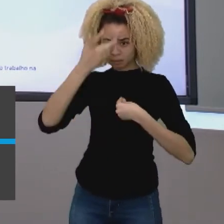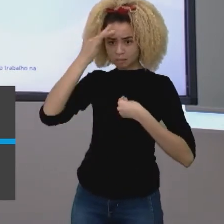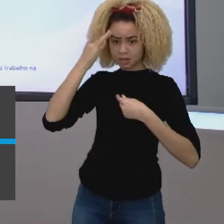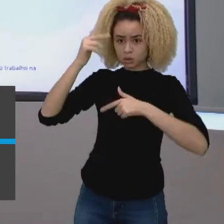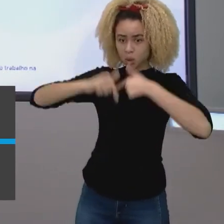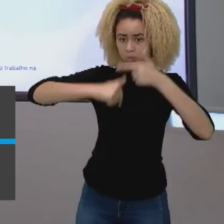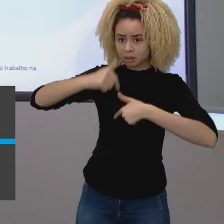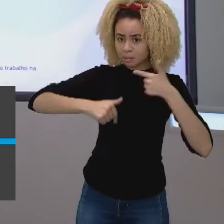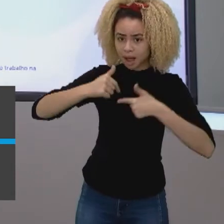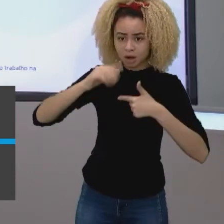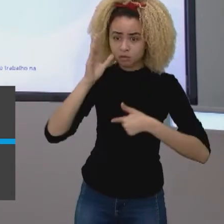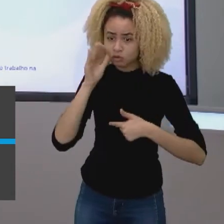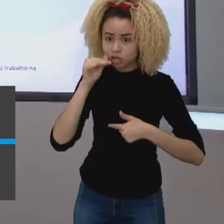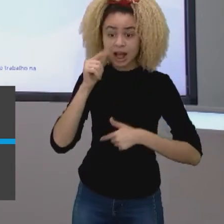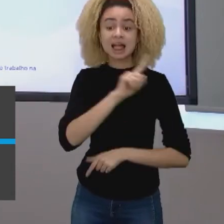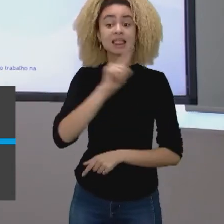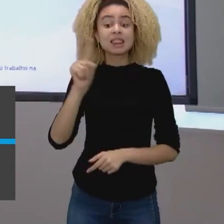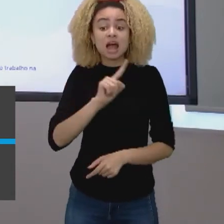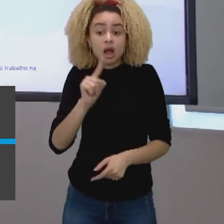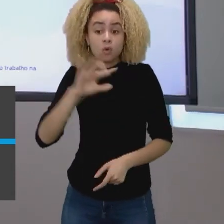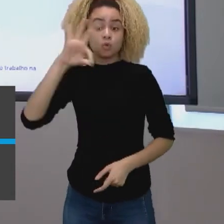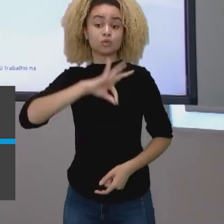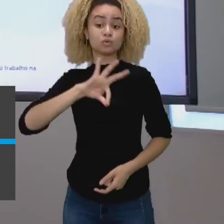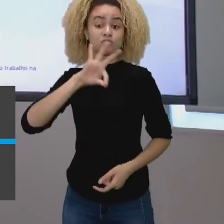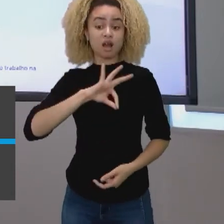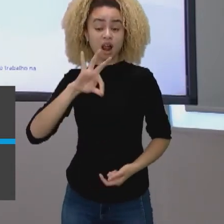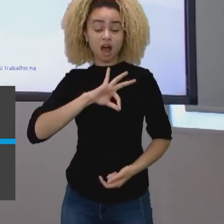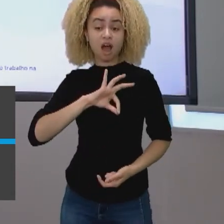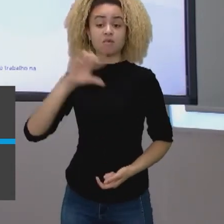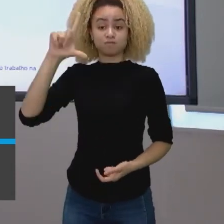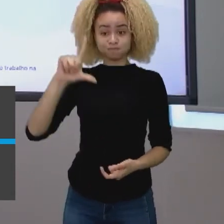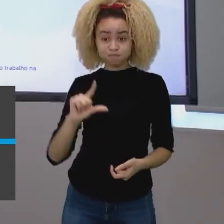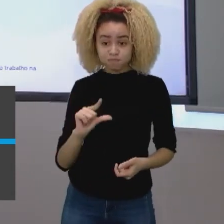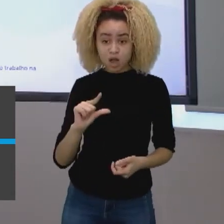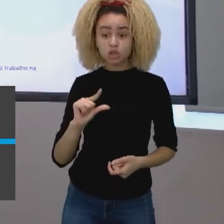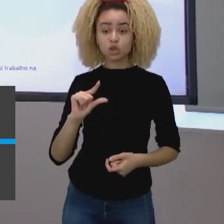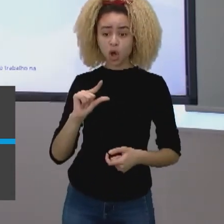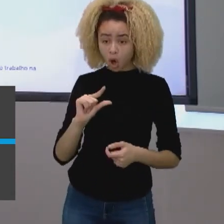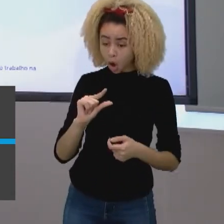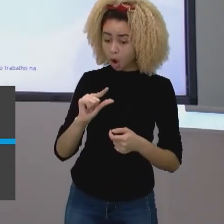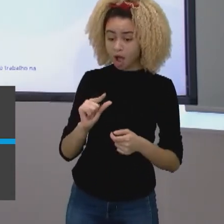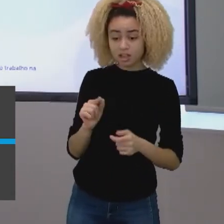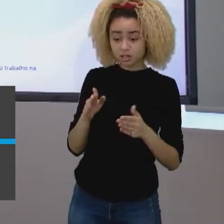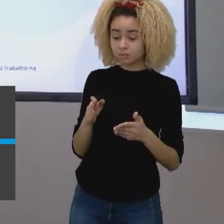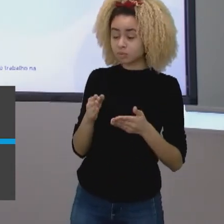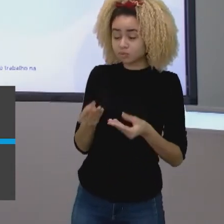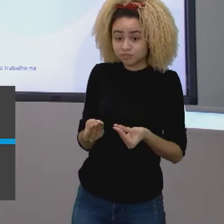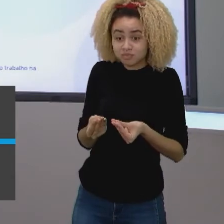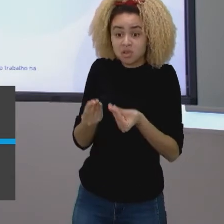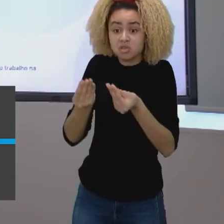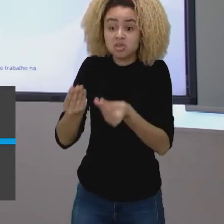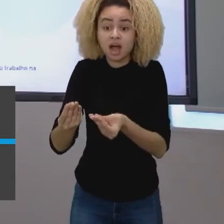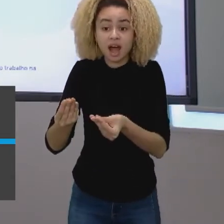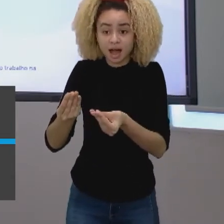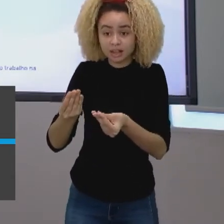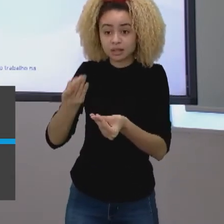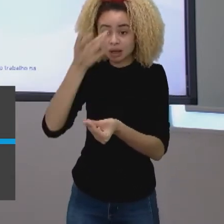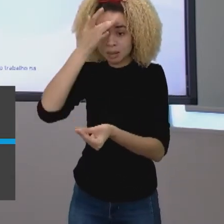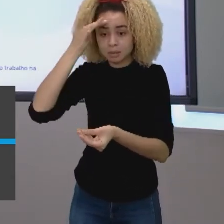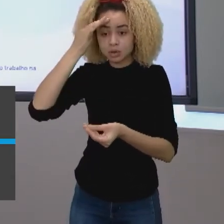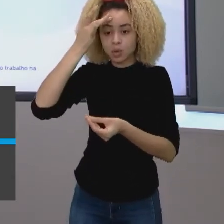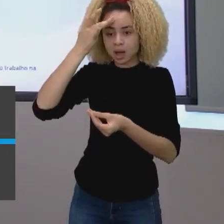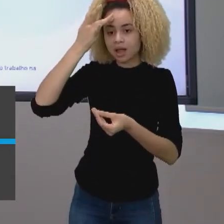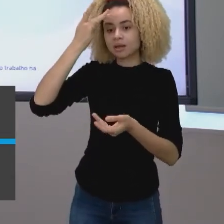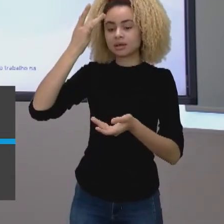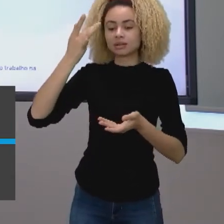menor do que aquilo que é concentrado nas mãos do empregador, que no caso é o